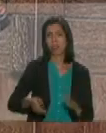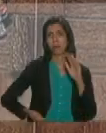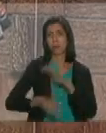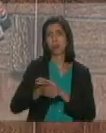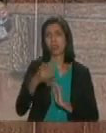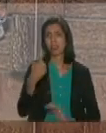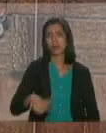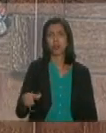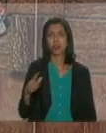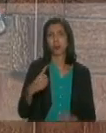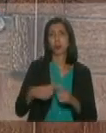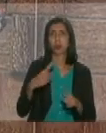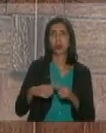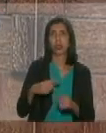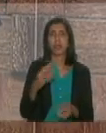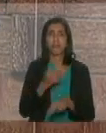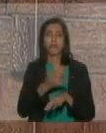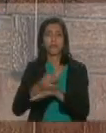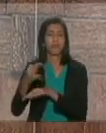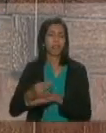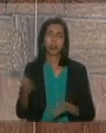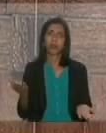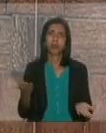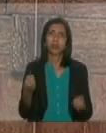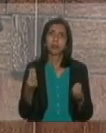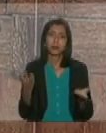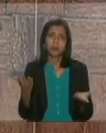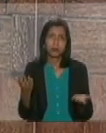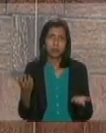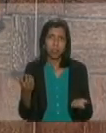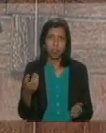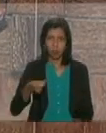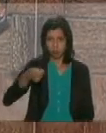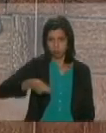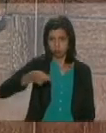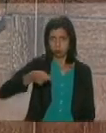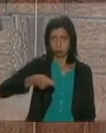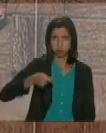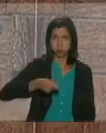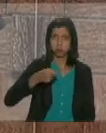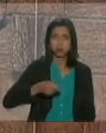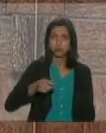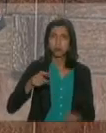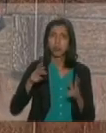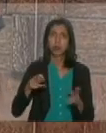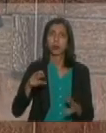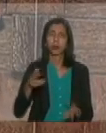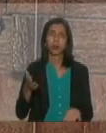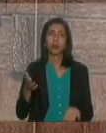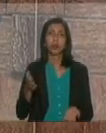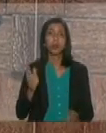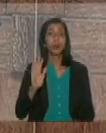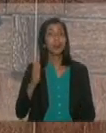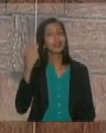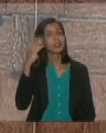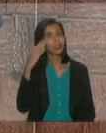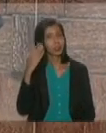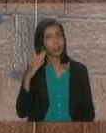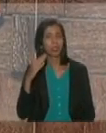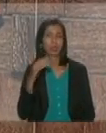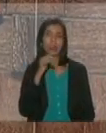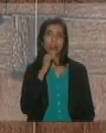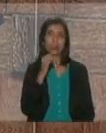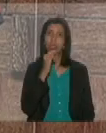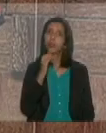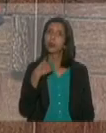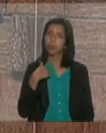reprovar por falta é uma coisa muito delicada. Arcaica. Vai reprovar por falta, vai me dar dura de disciplina, né, assim. Mas eu entendi, porque era mais